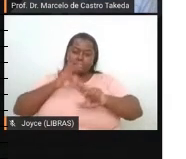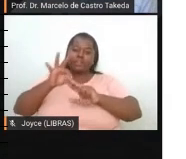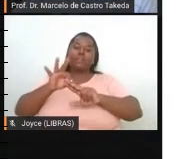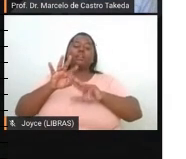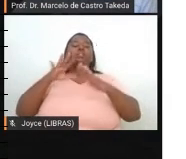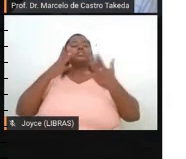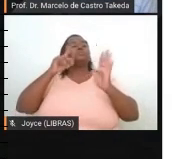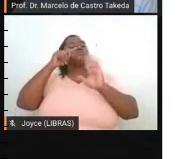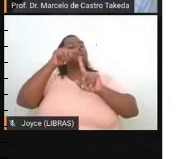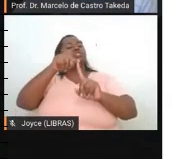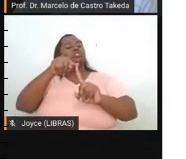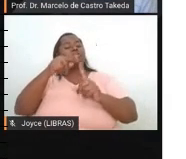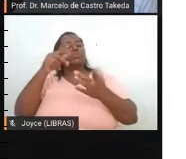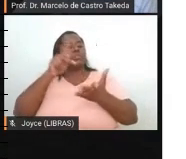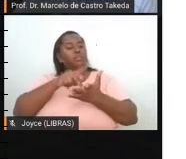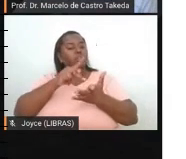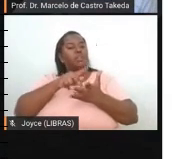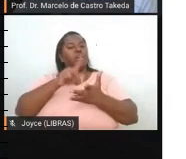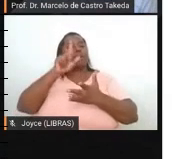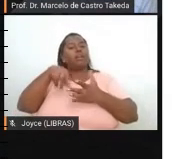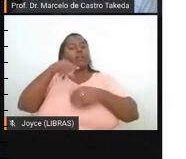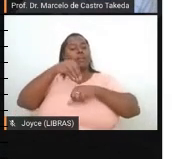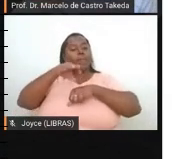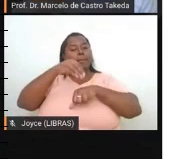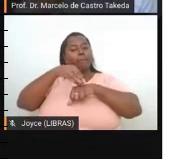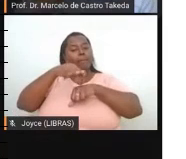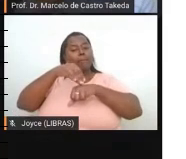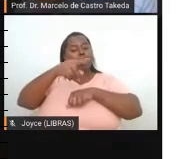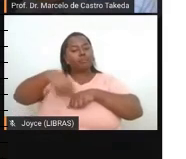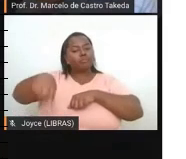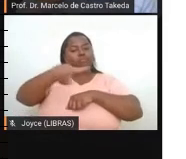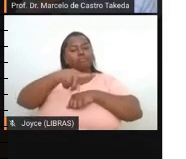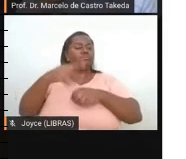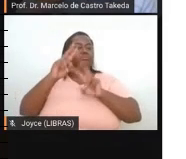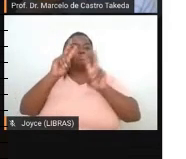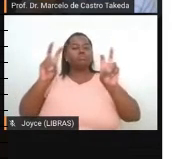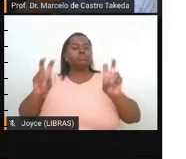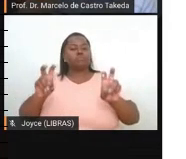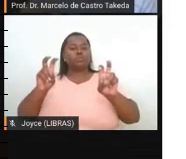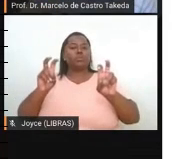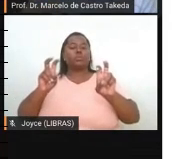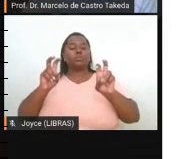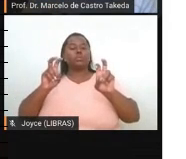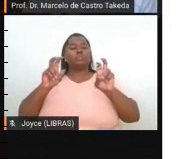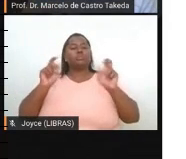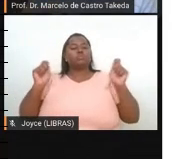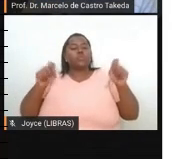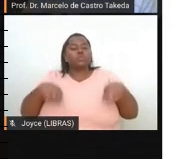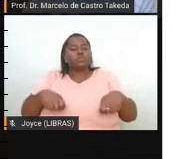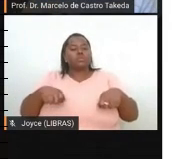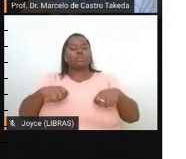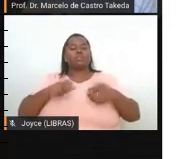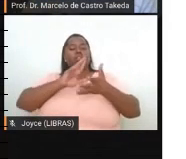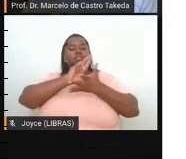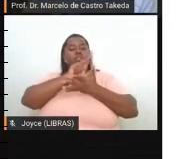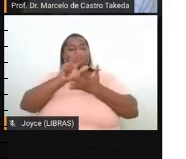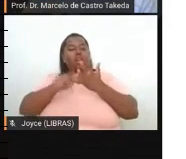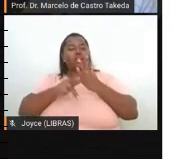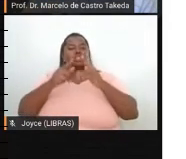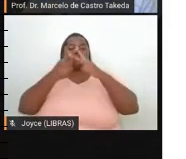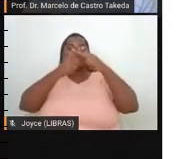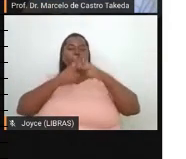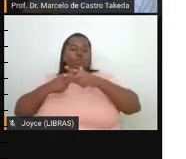só passar sobre essas possibilidades de configuração